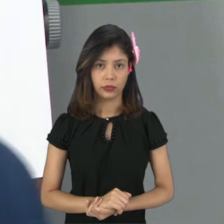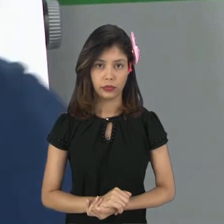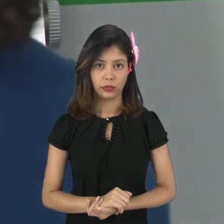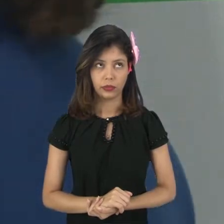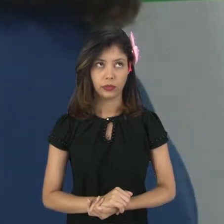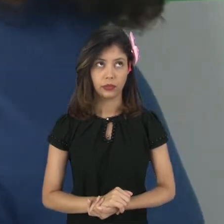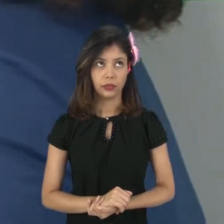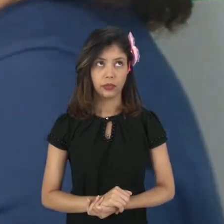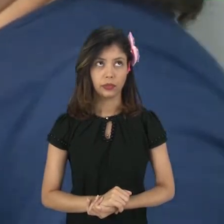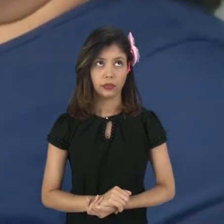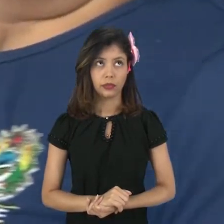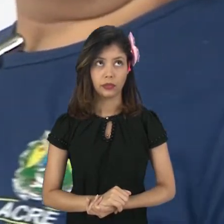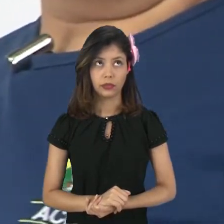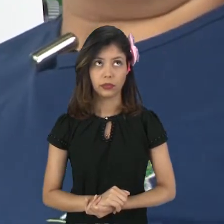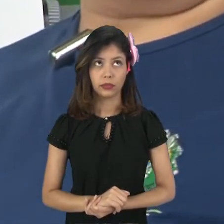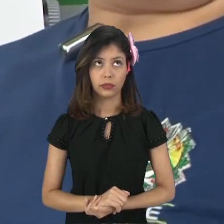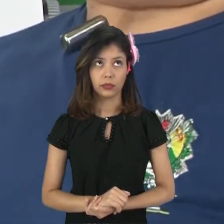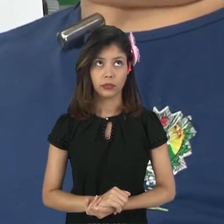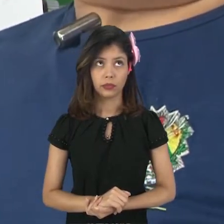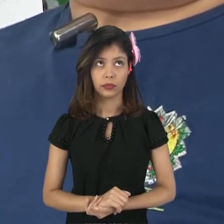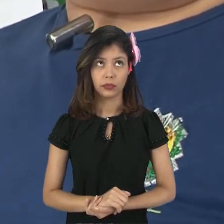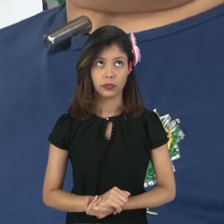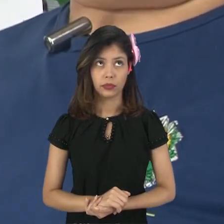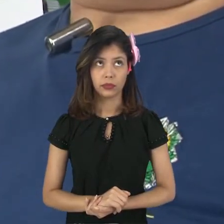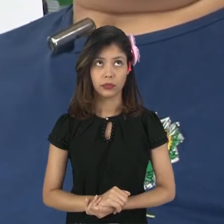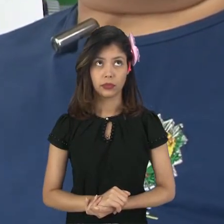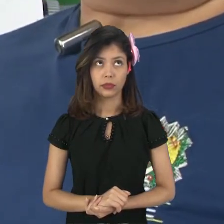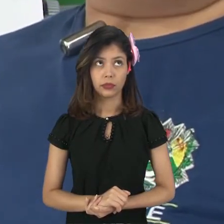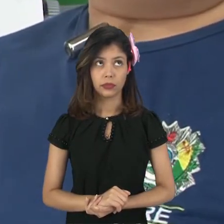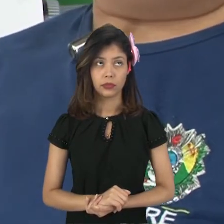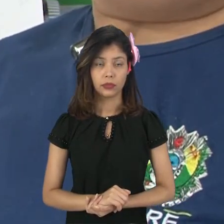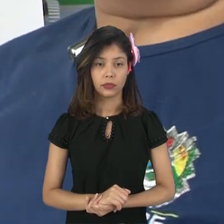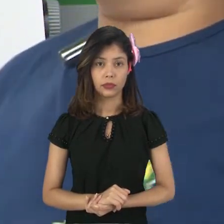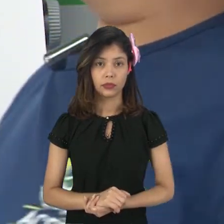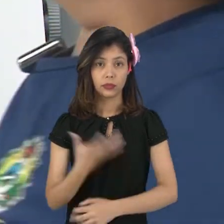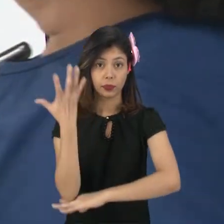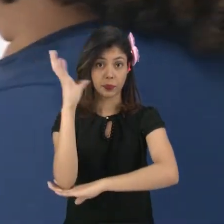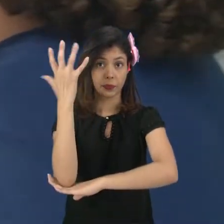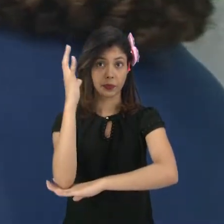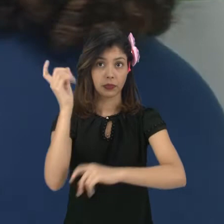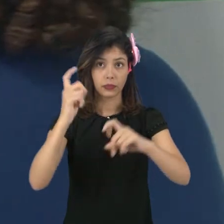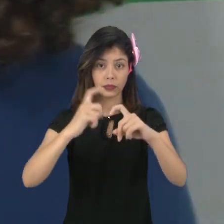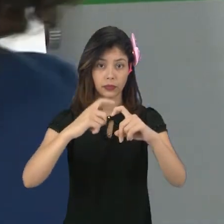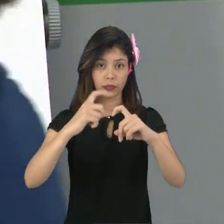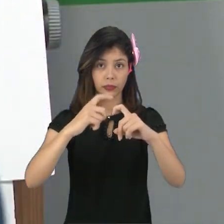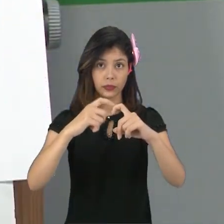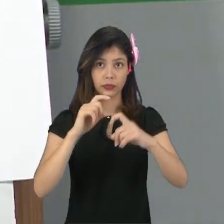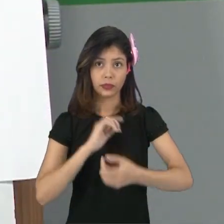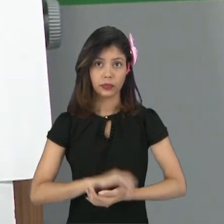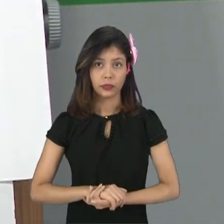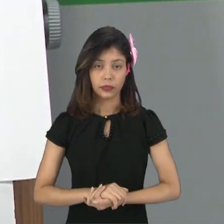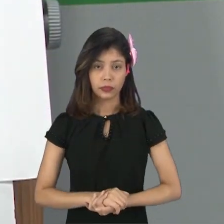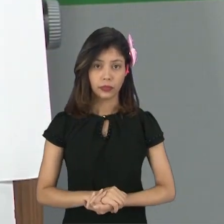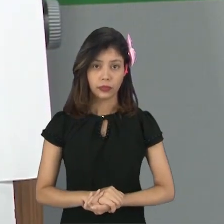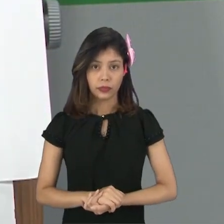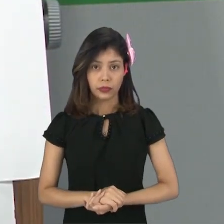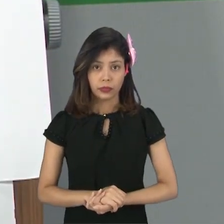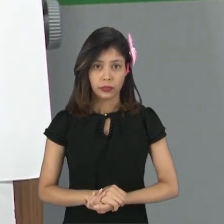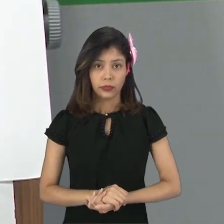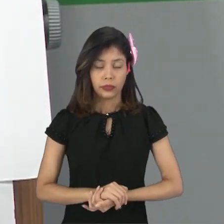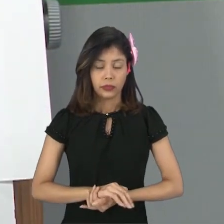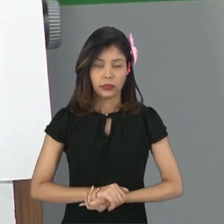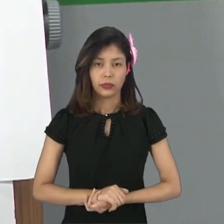e conhecimentos sobre as plantas medicinais. Vamos lá? E